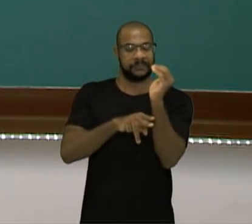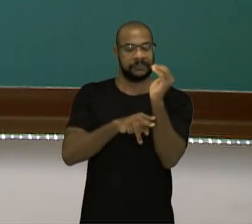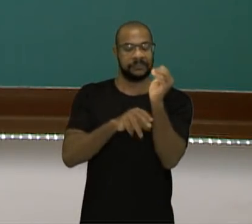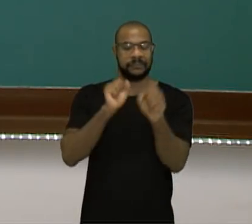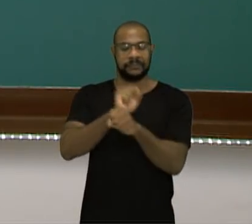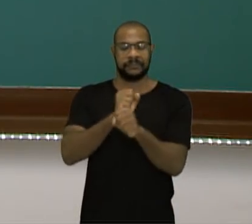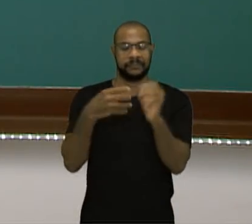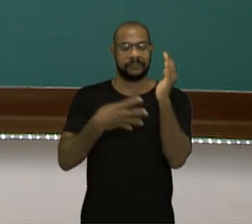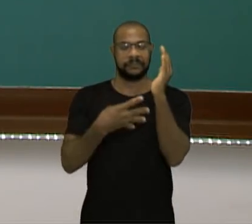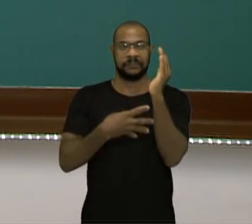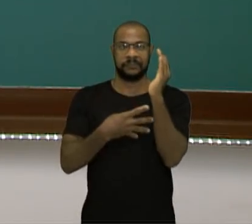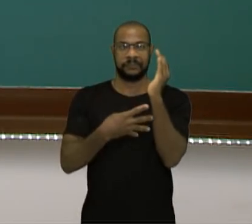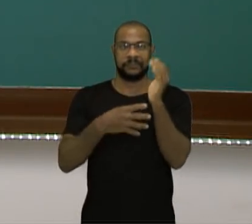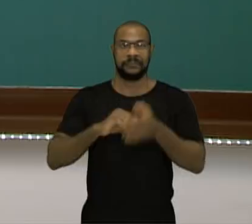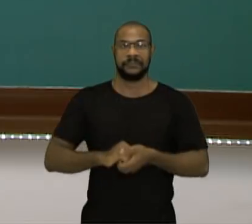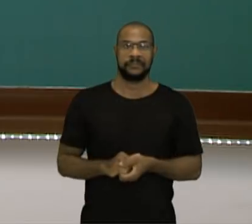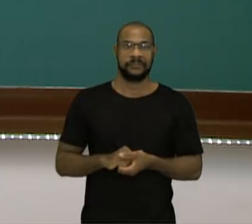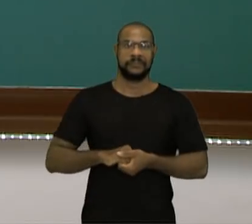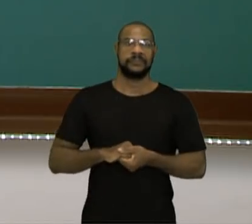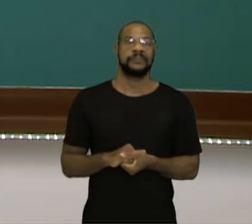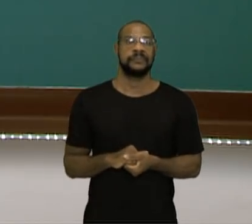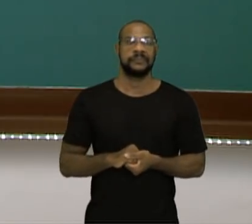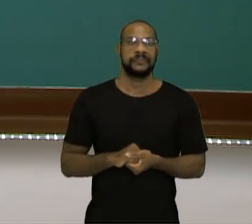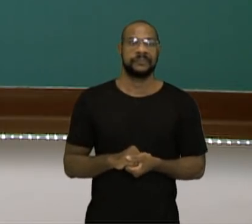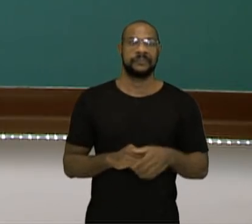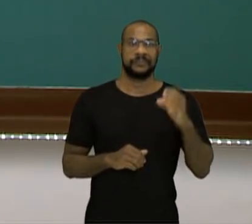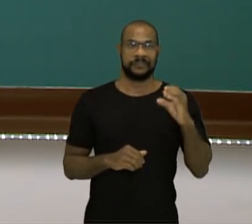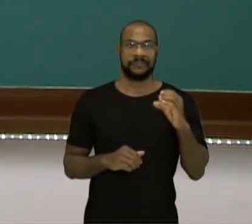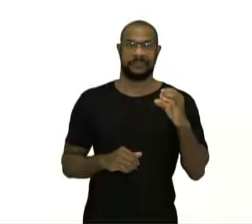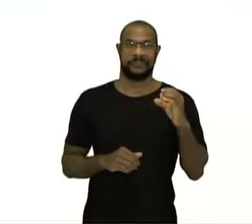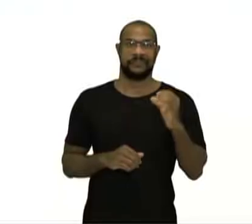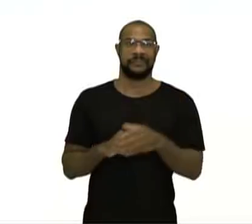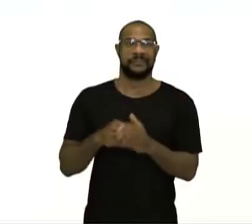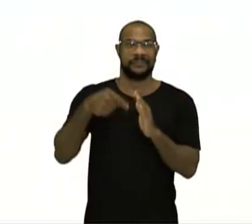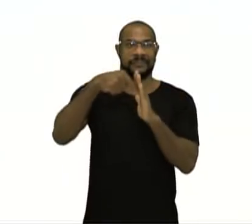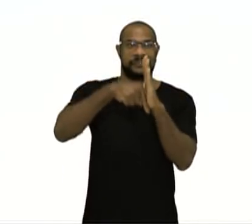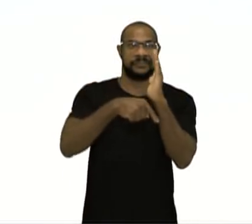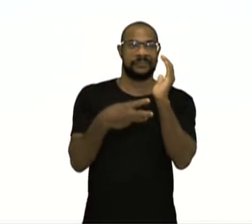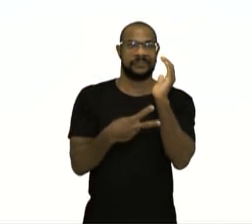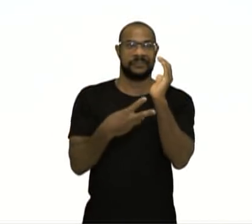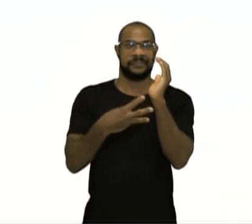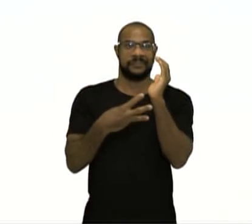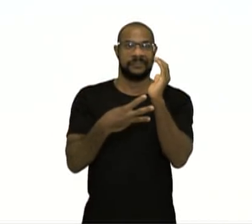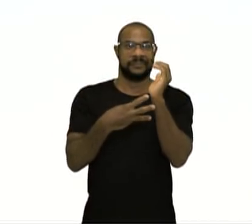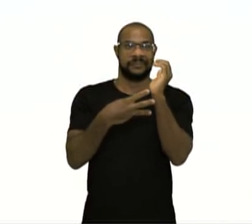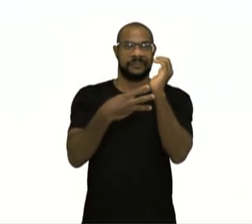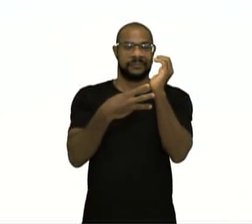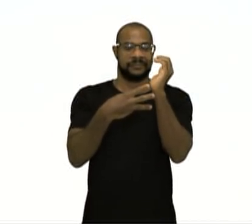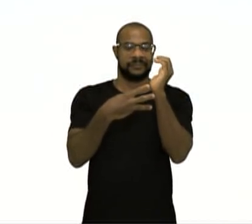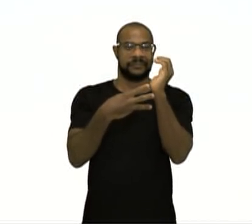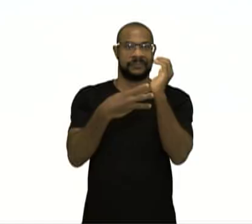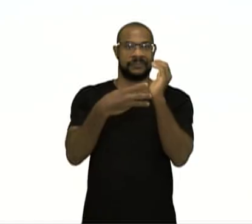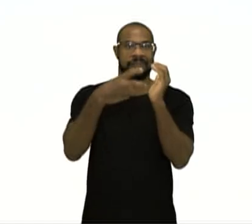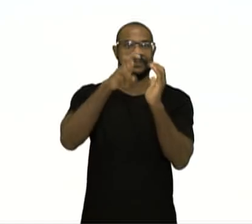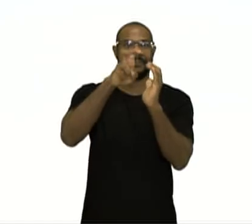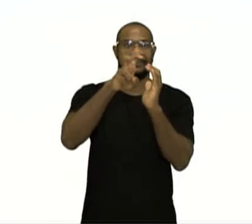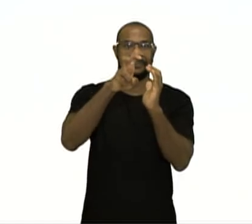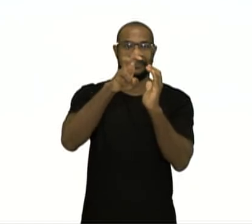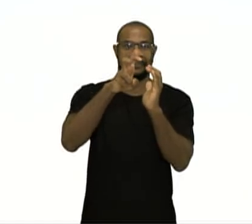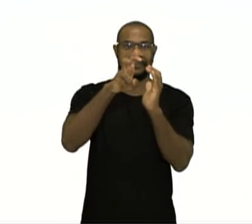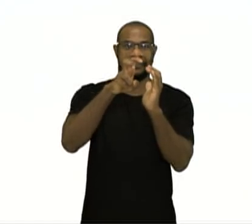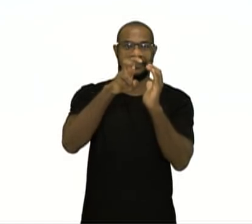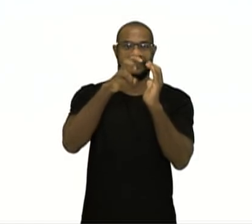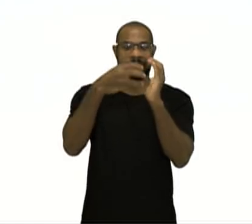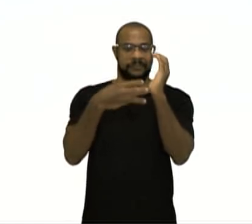do térreo. Não é a nossa resposta. Letra C. Desceu 3, menos 3. Subiu 5, mais 5.